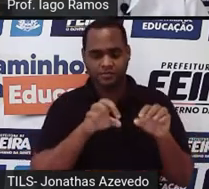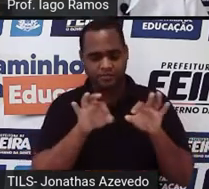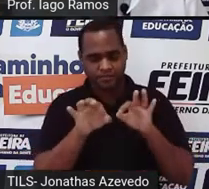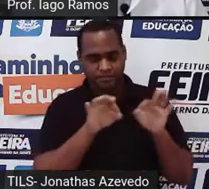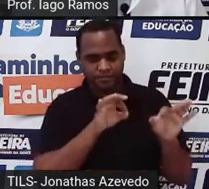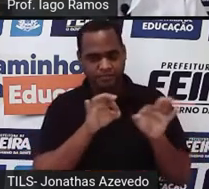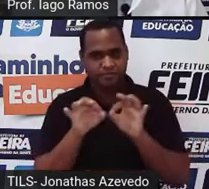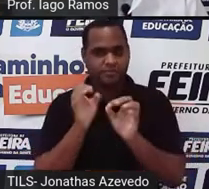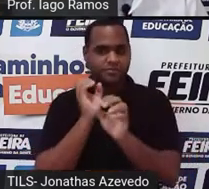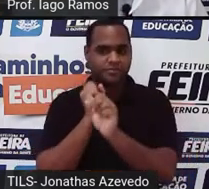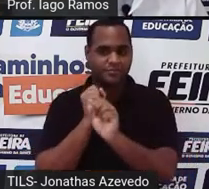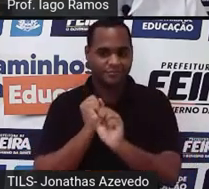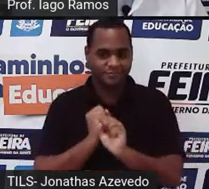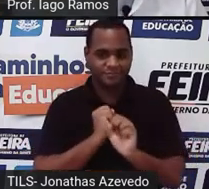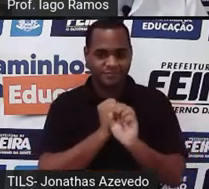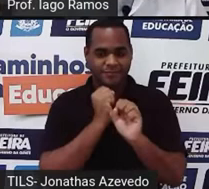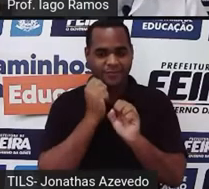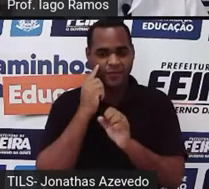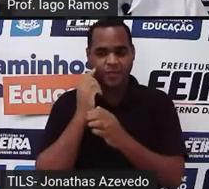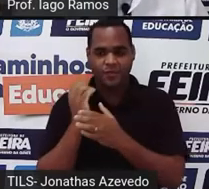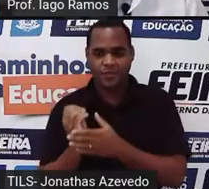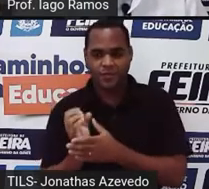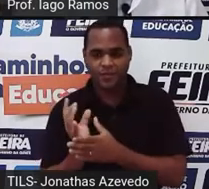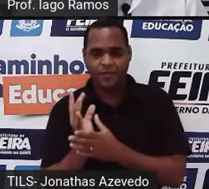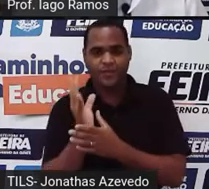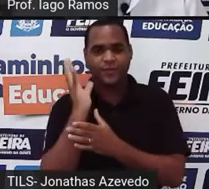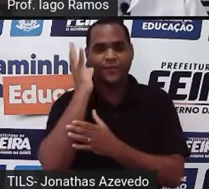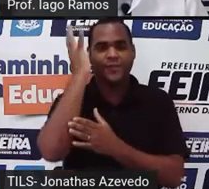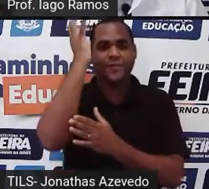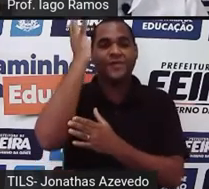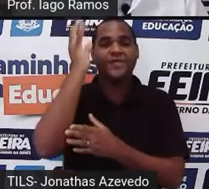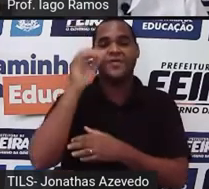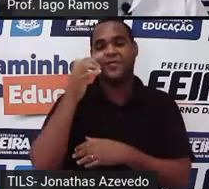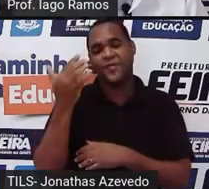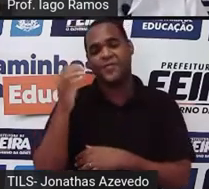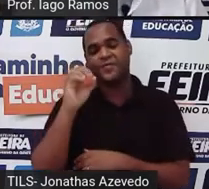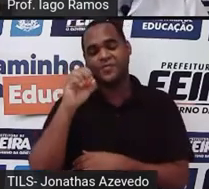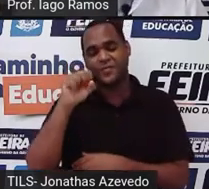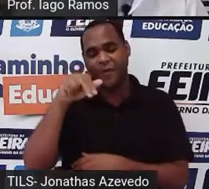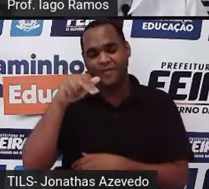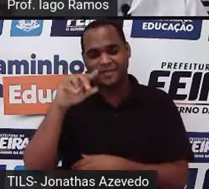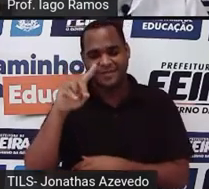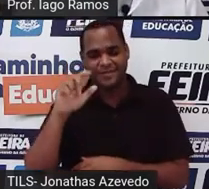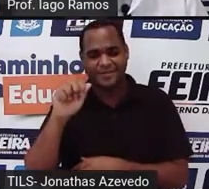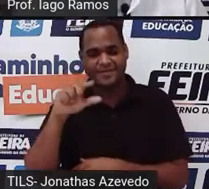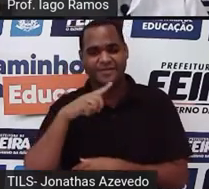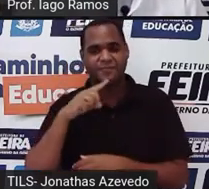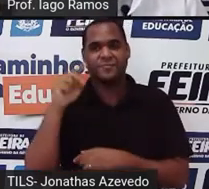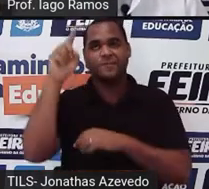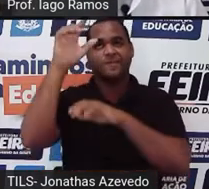cálculos para lançamento de foguetes ou sondas, né, até o espaço.